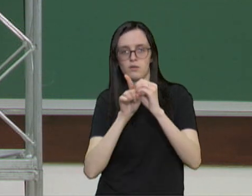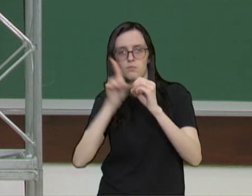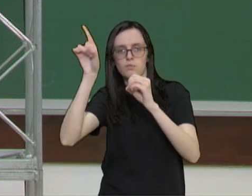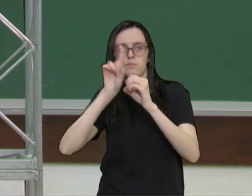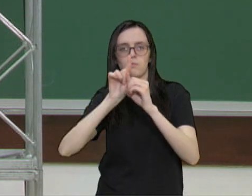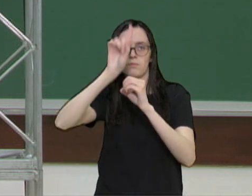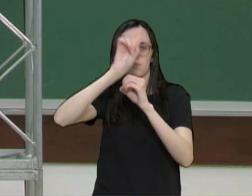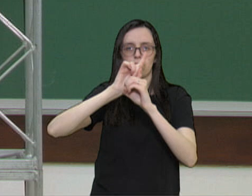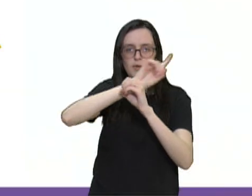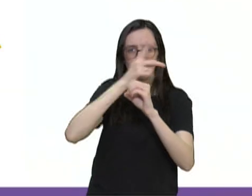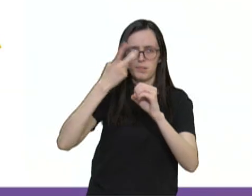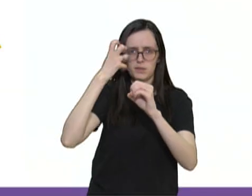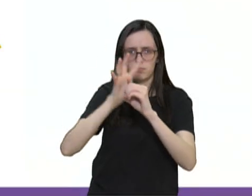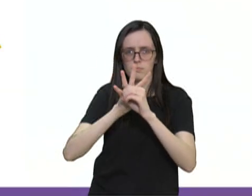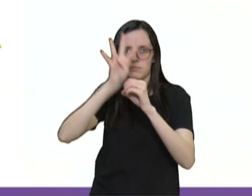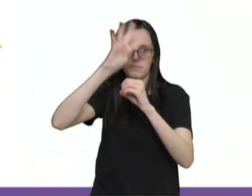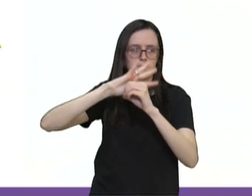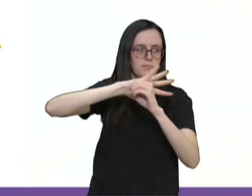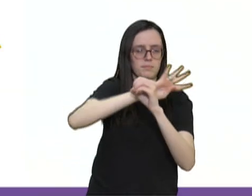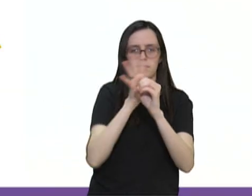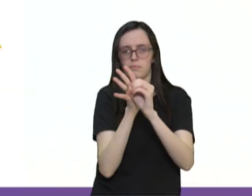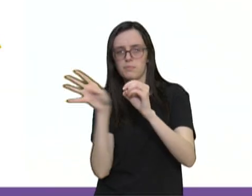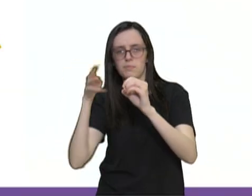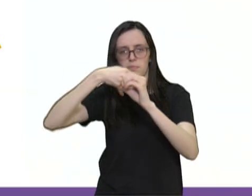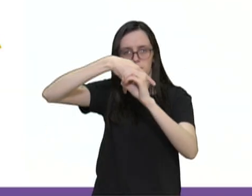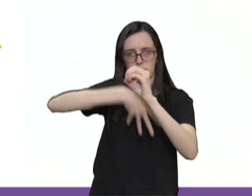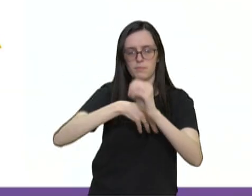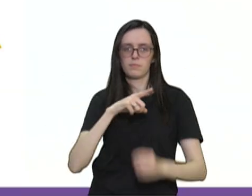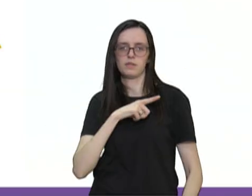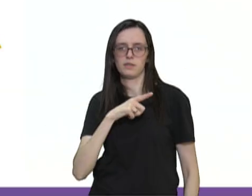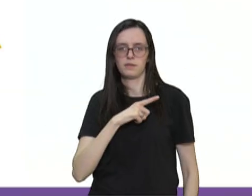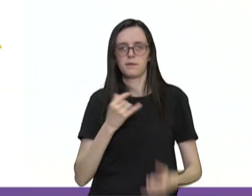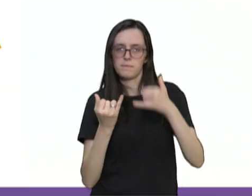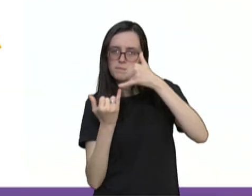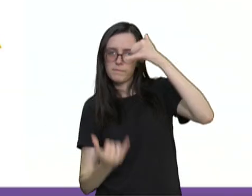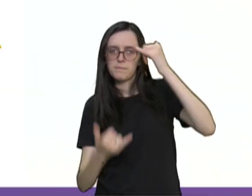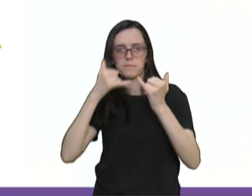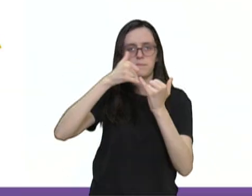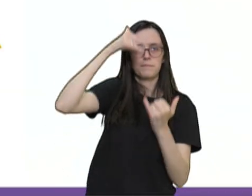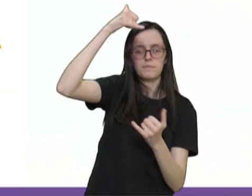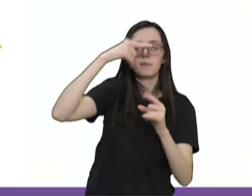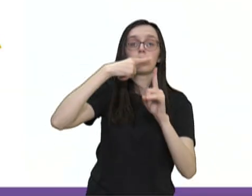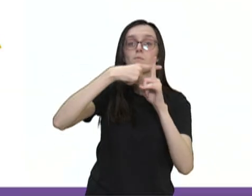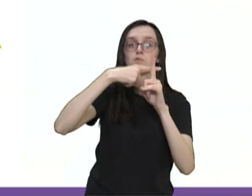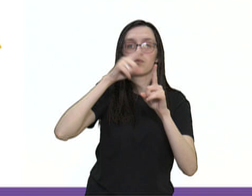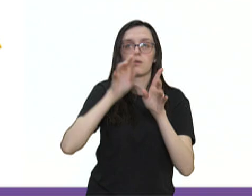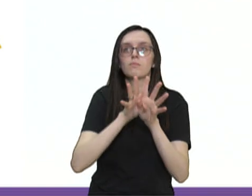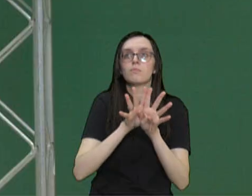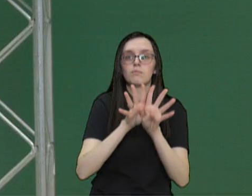infinito. Então veja aqui que as linhas de campo elétrico das cargas positivas vão para o infinito.